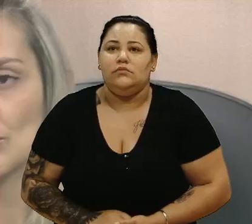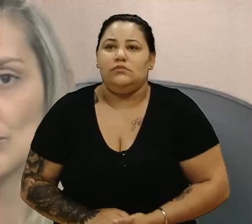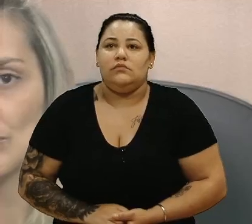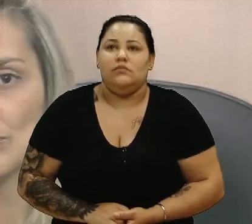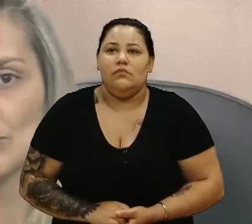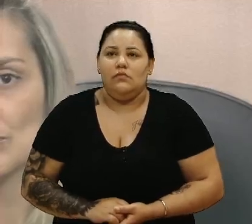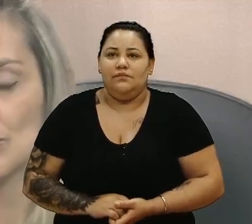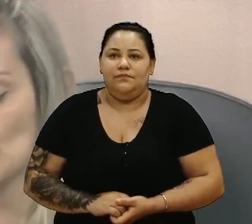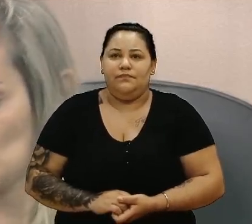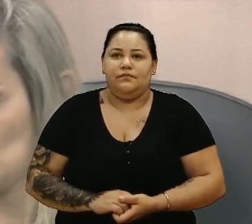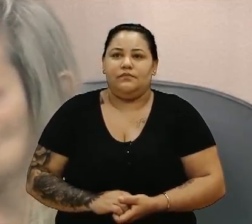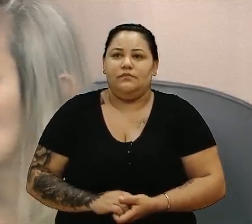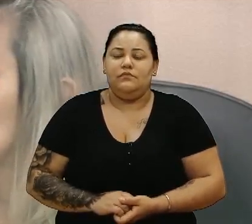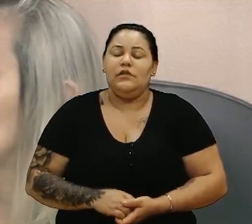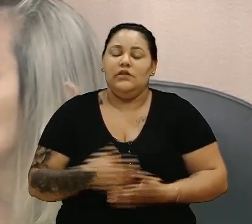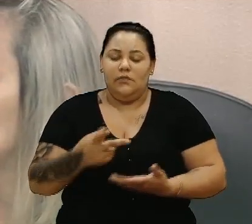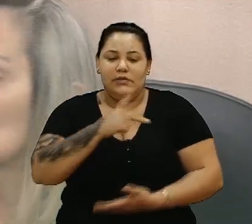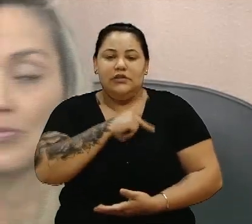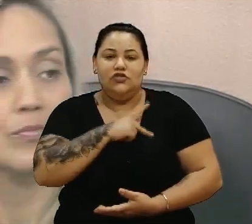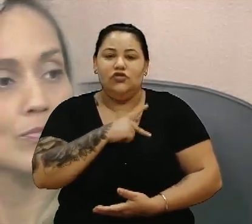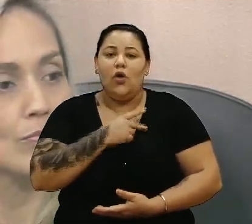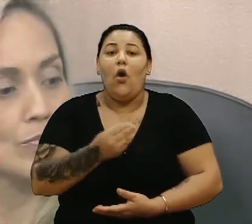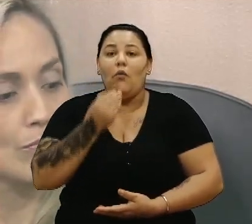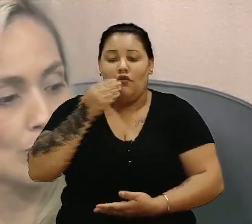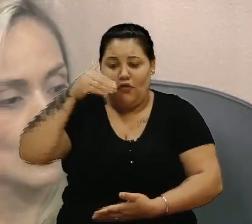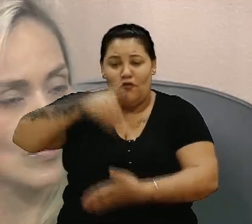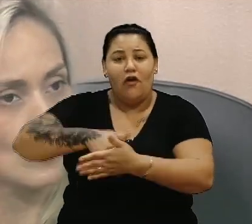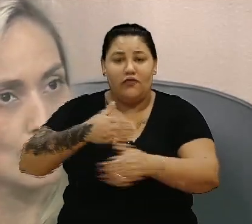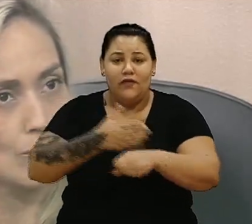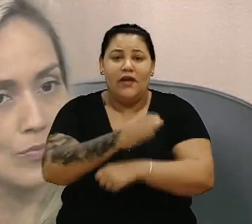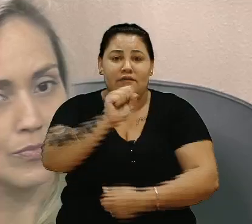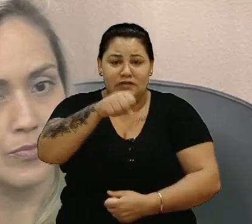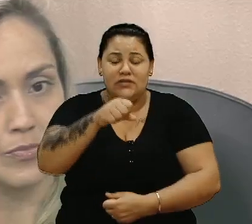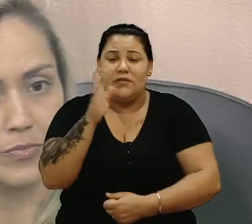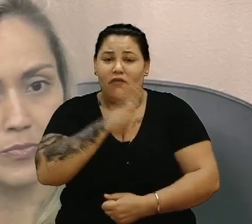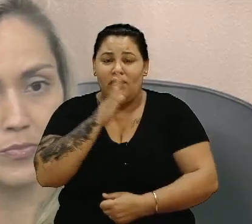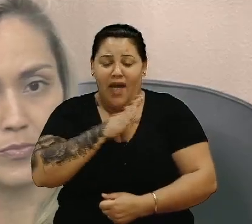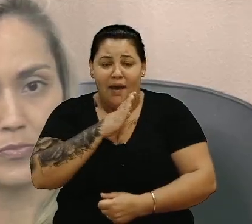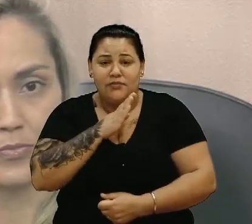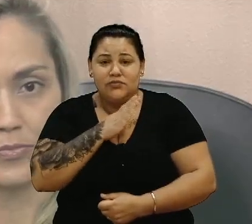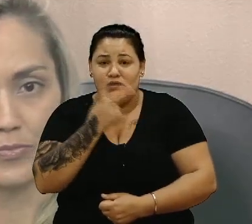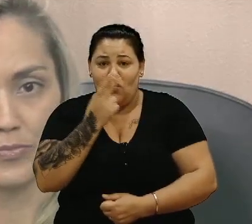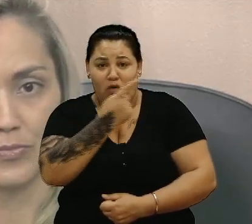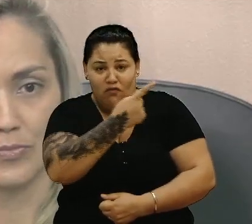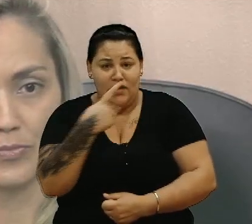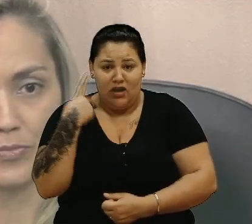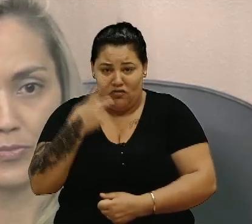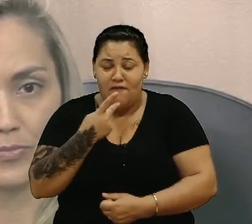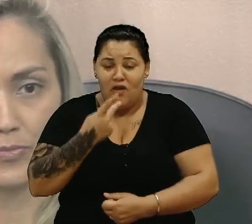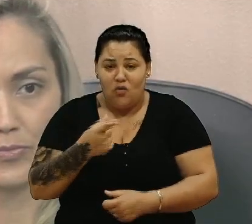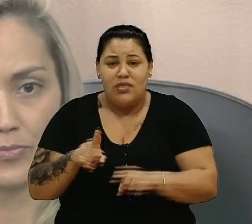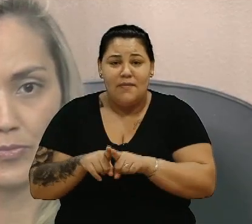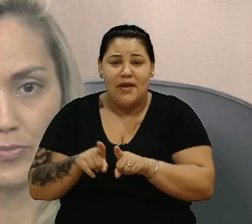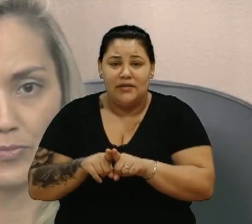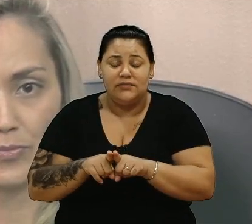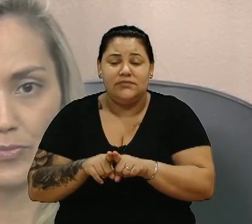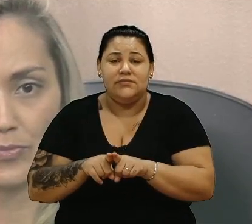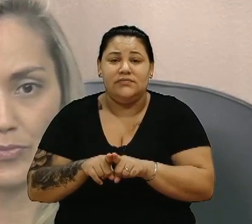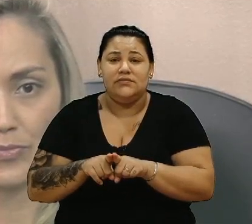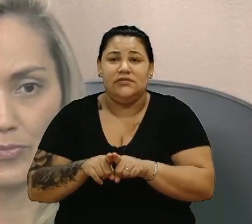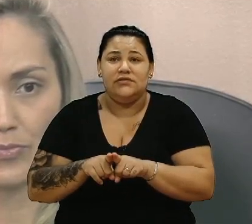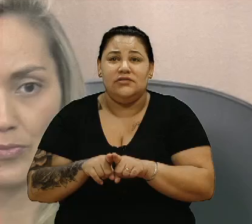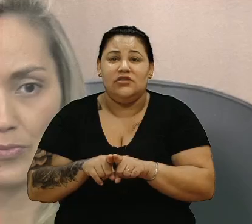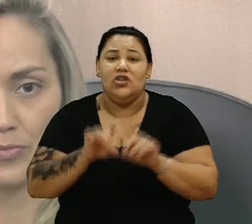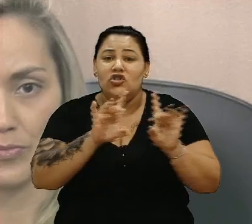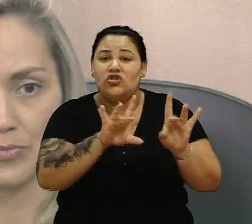Então, assim, presidente, obviamente votarei favorável ao regime de urgência, como o vereador Caleb falou. Só quem teve